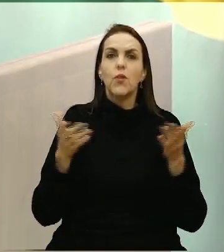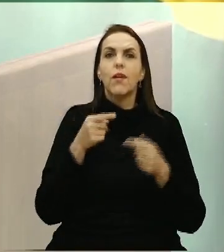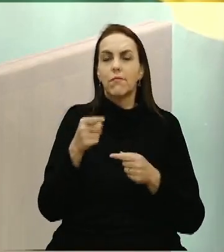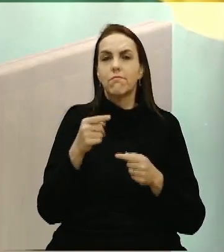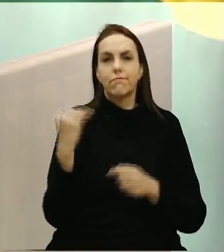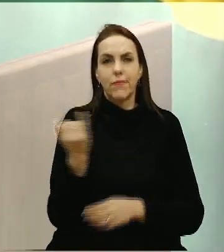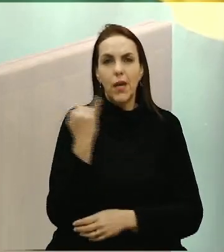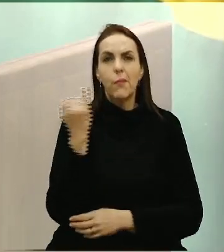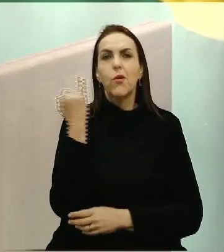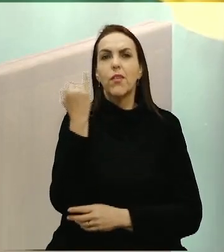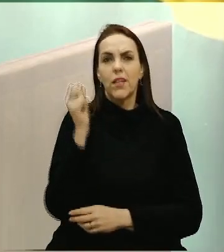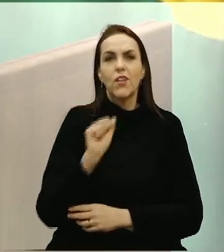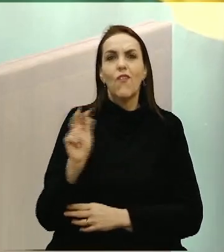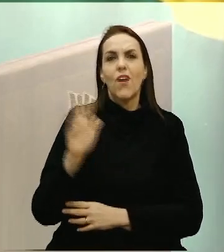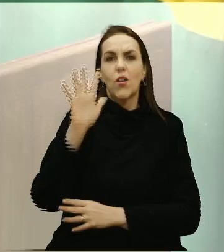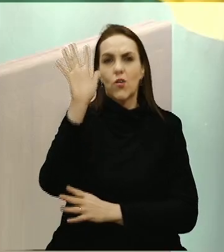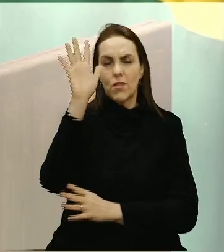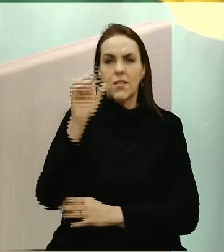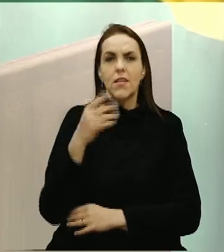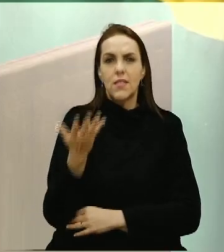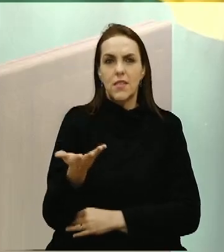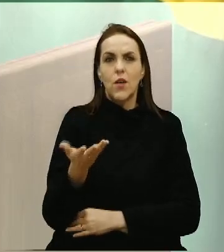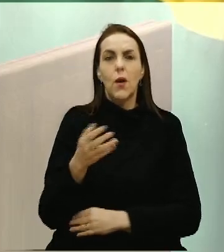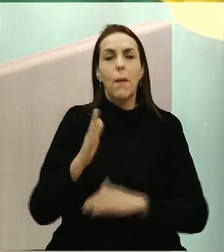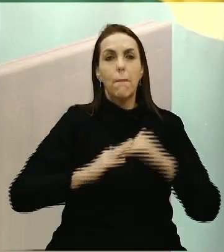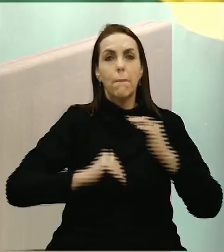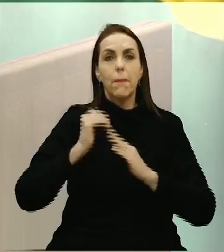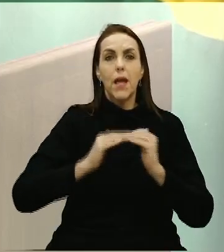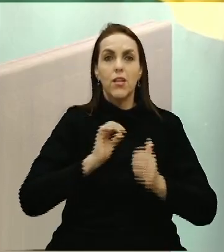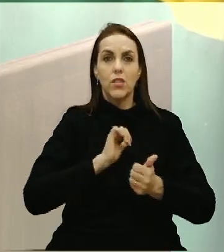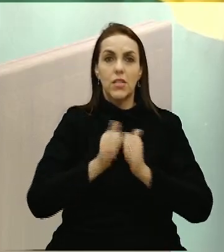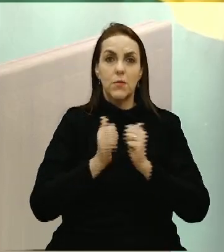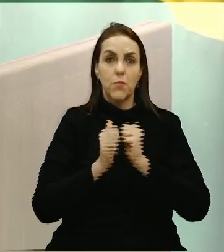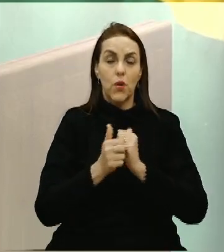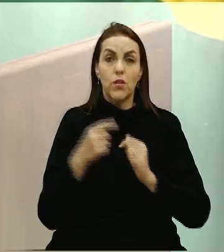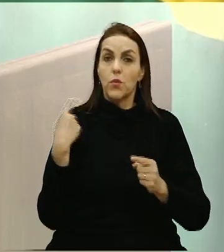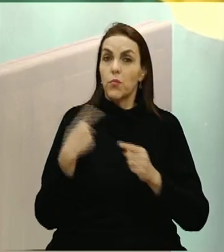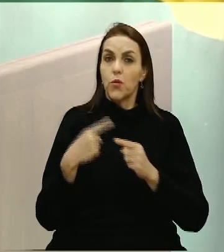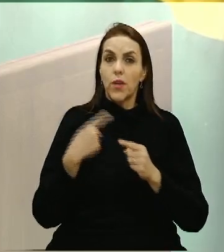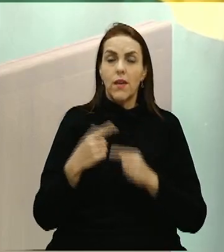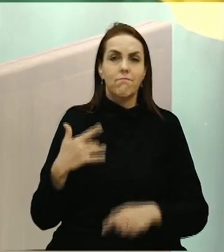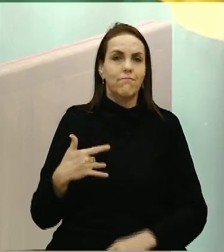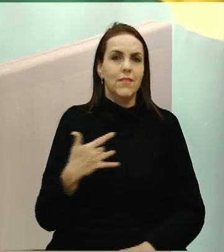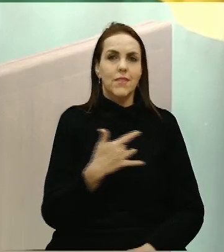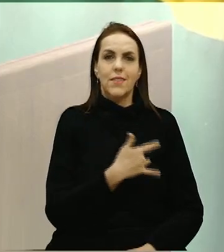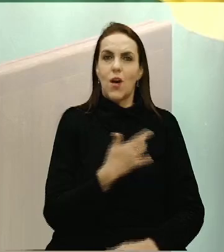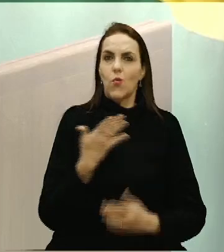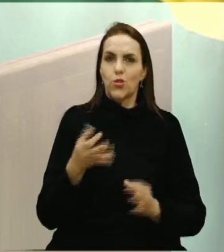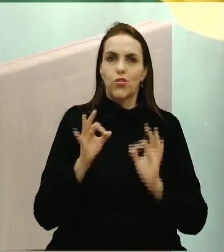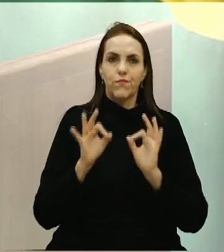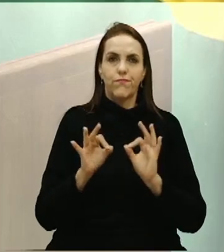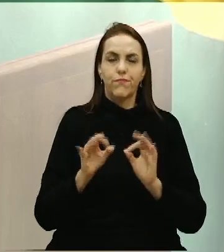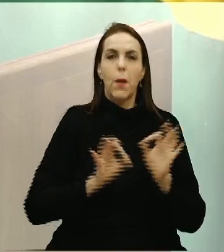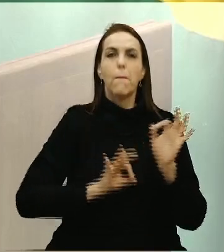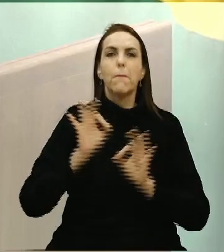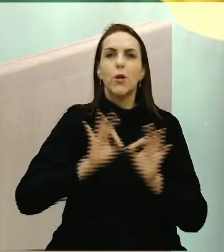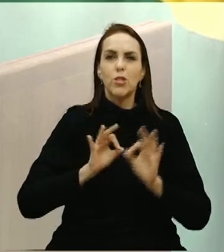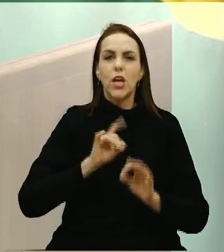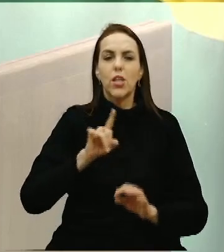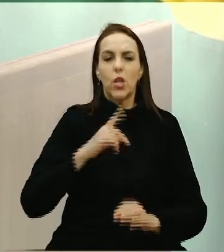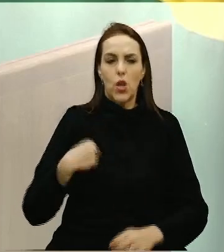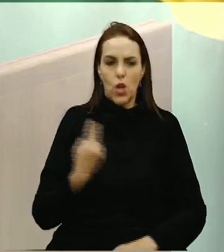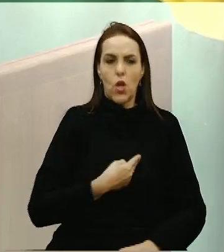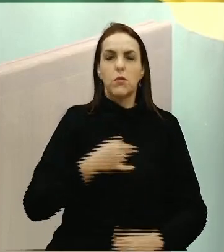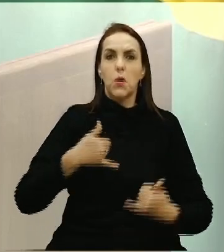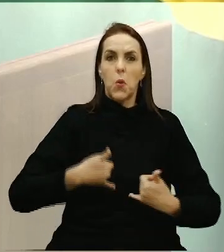importante que a gente valorize a prática do esporte, porque é saúde. Então, um projeto que nós estamos muito